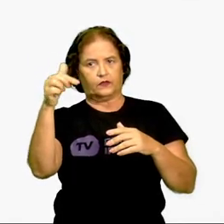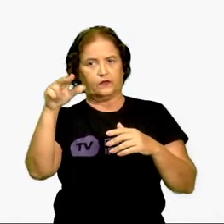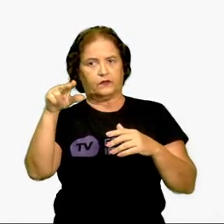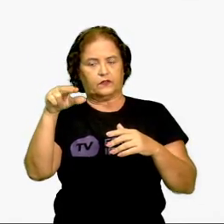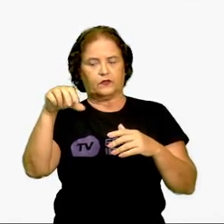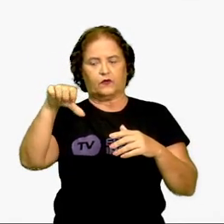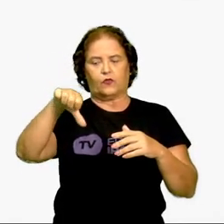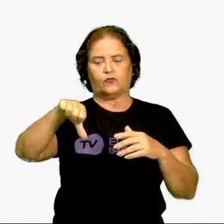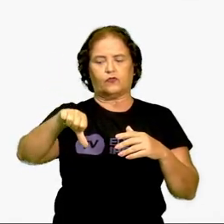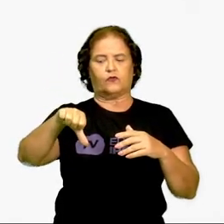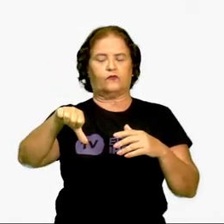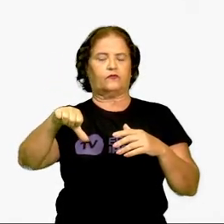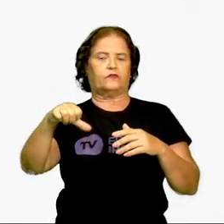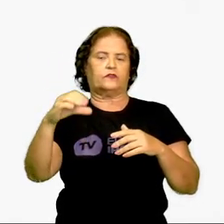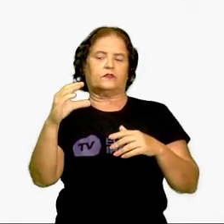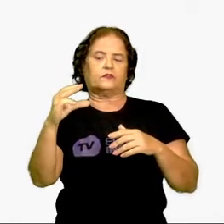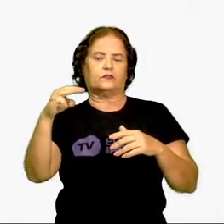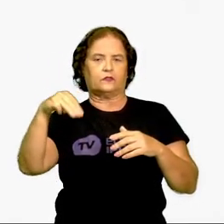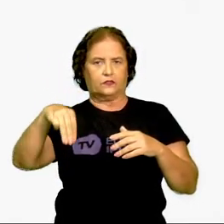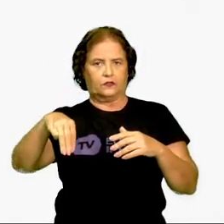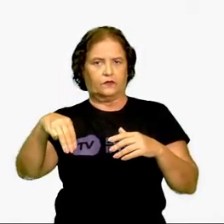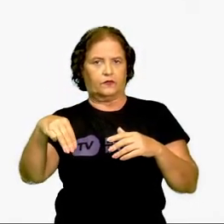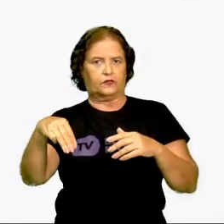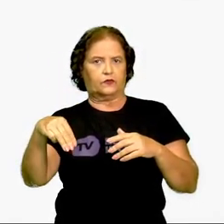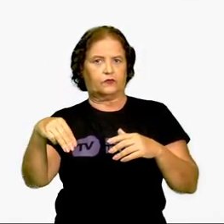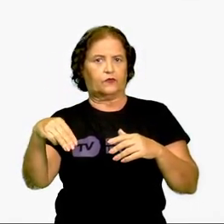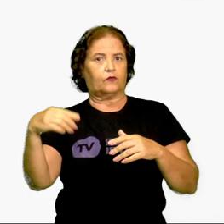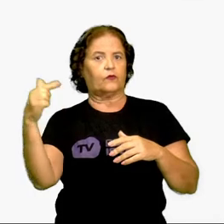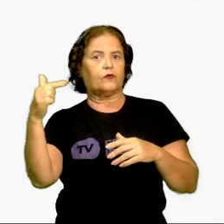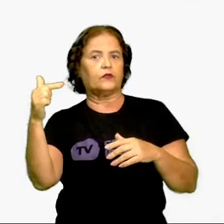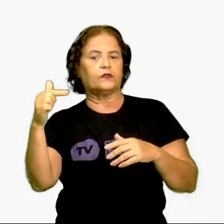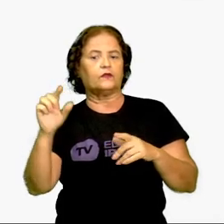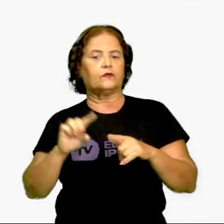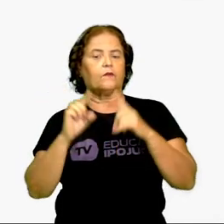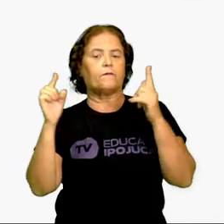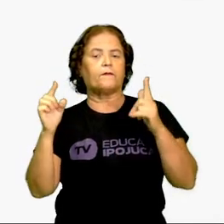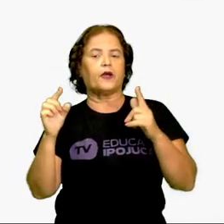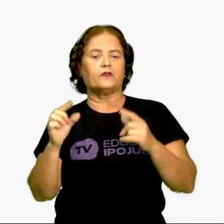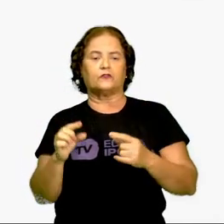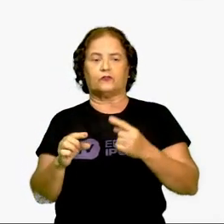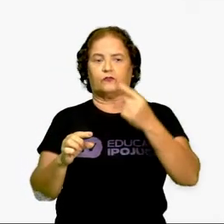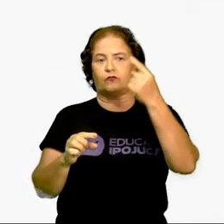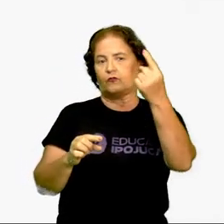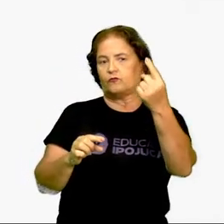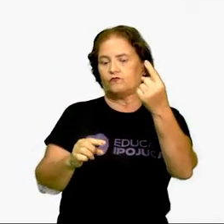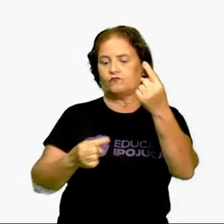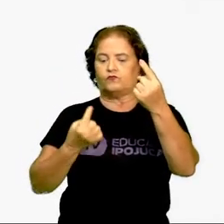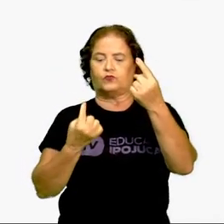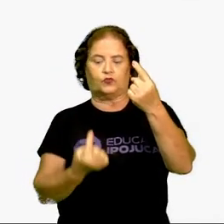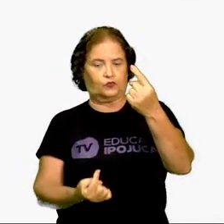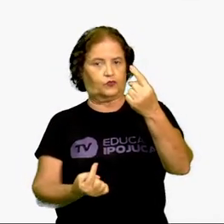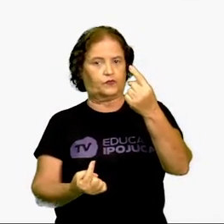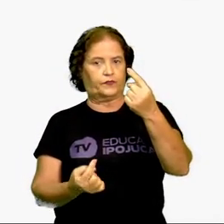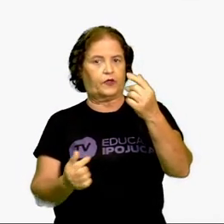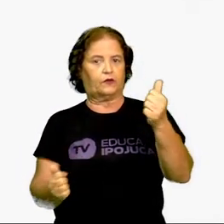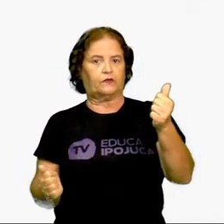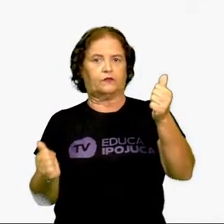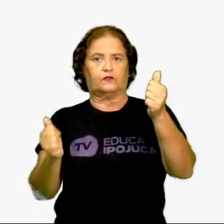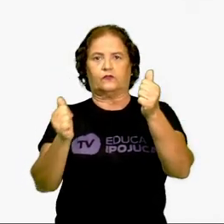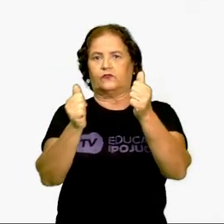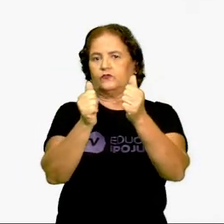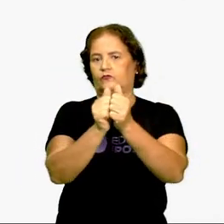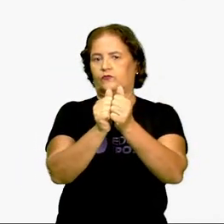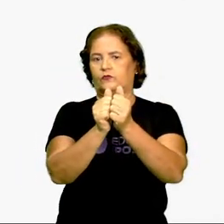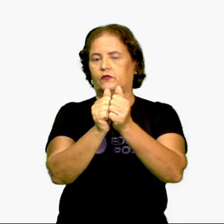centímetros quadrado. Mas eu calculei as duas partes. Falta agora juntar para saber a